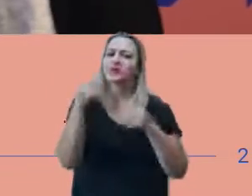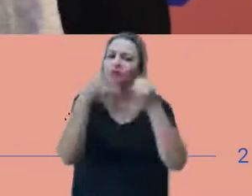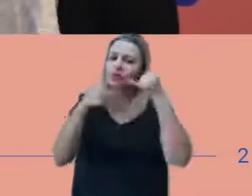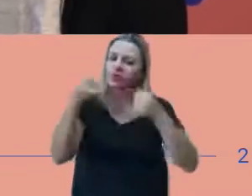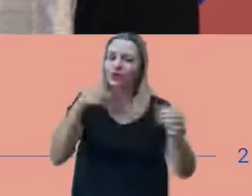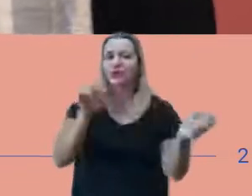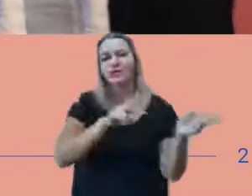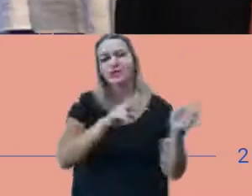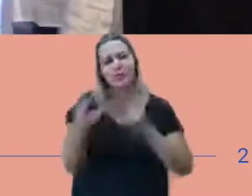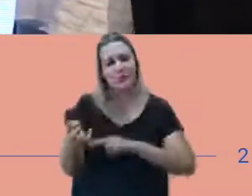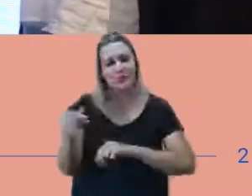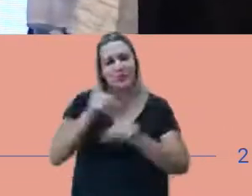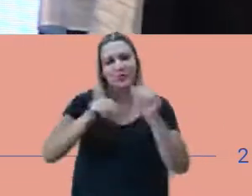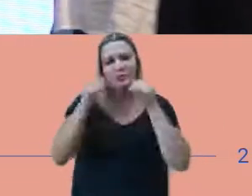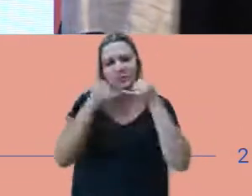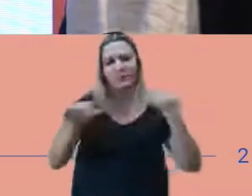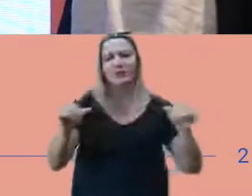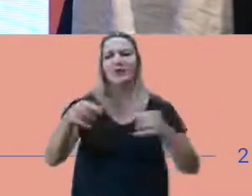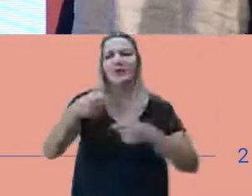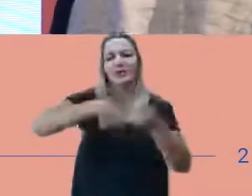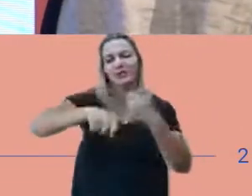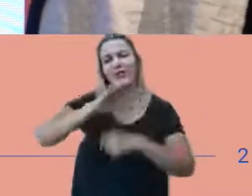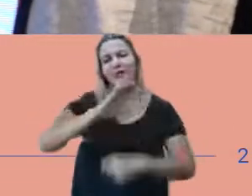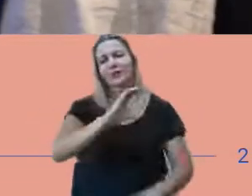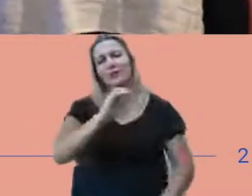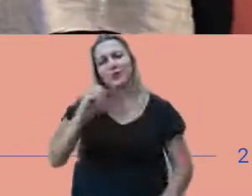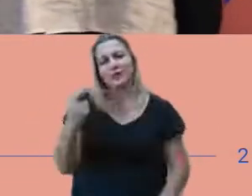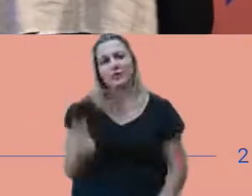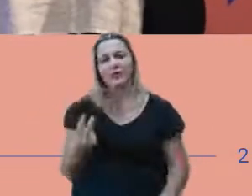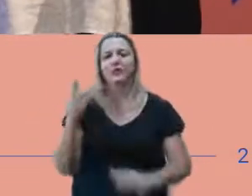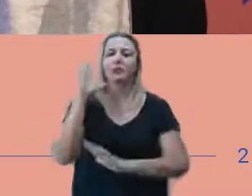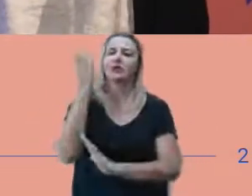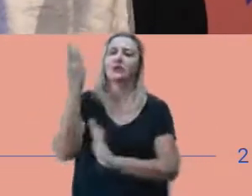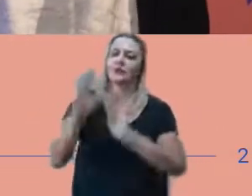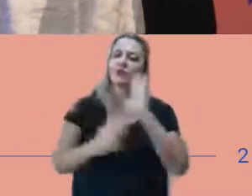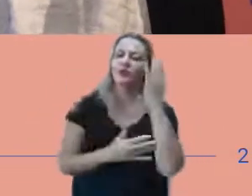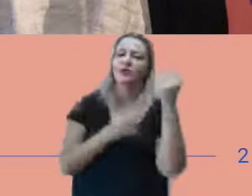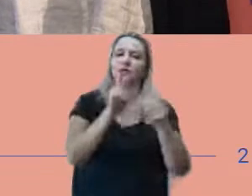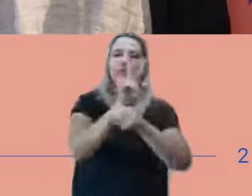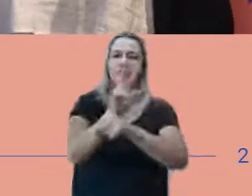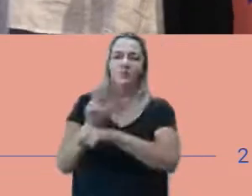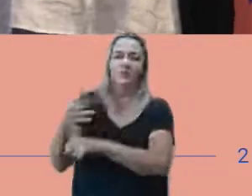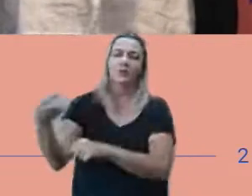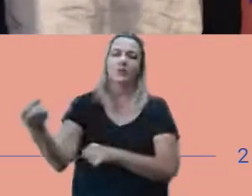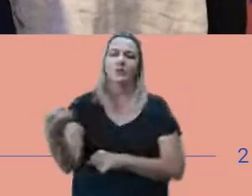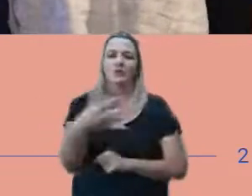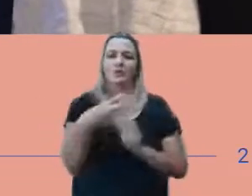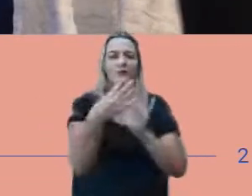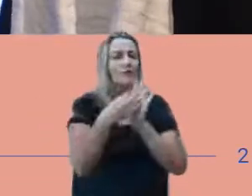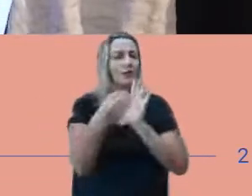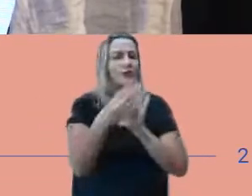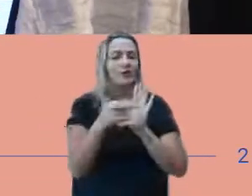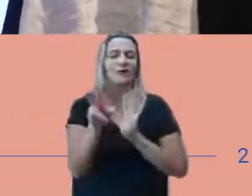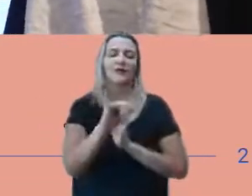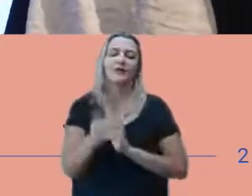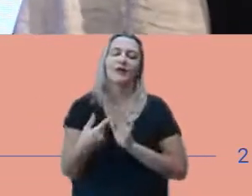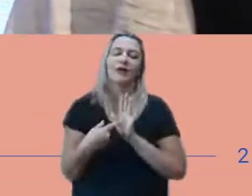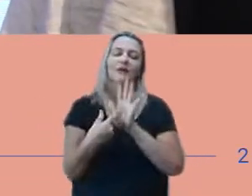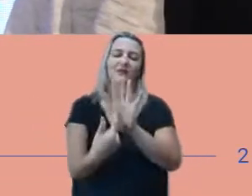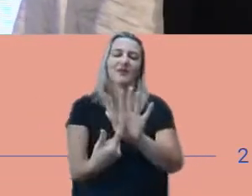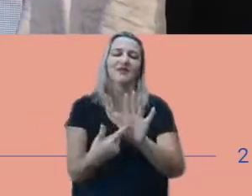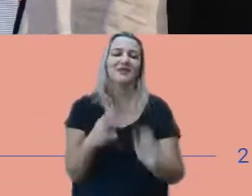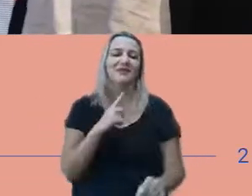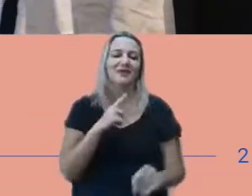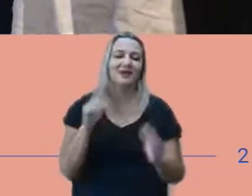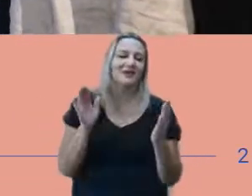mercado de carbono de florestas de conservação e desse modelo novo que vai nos trazer uma redução de